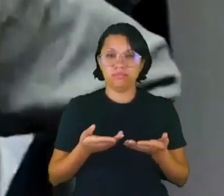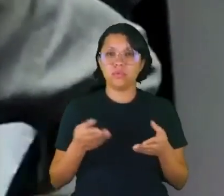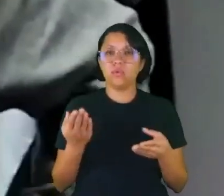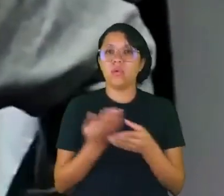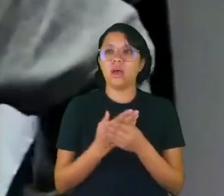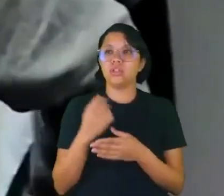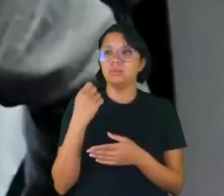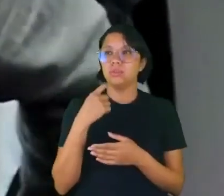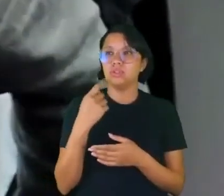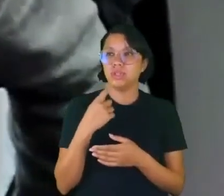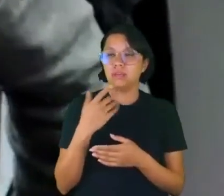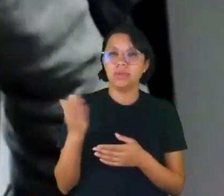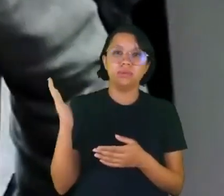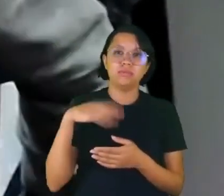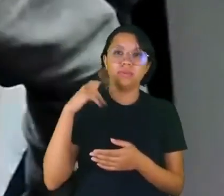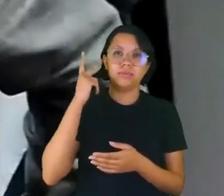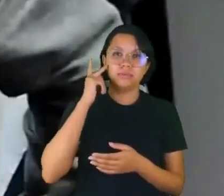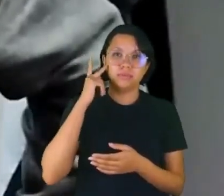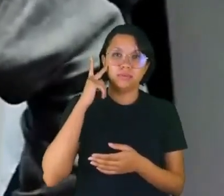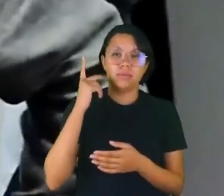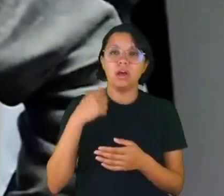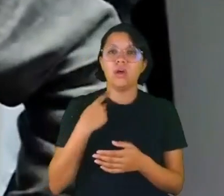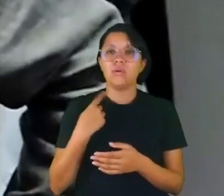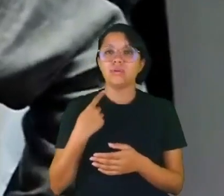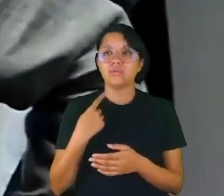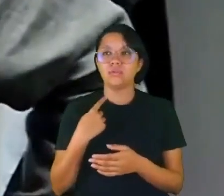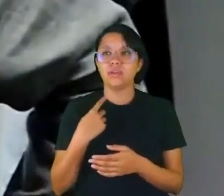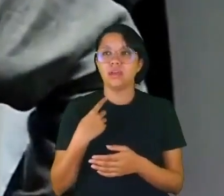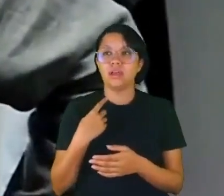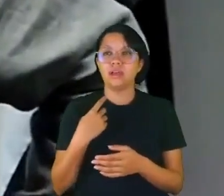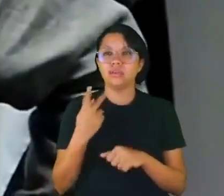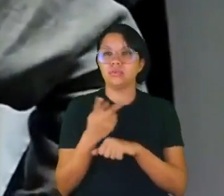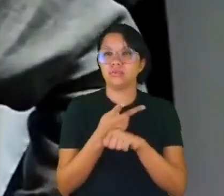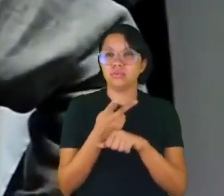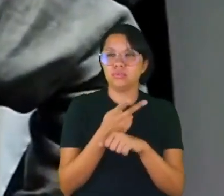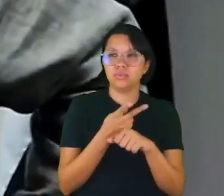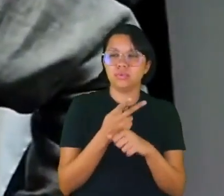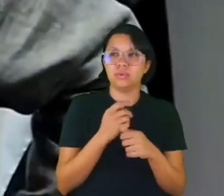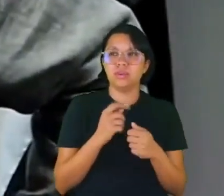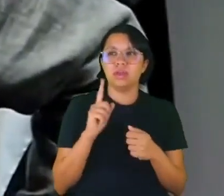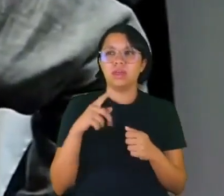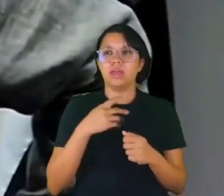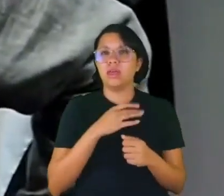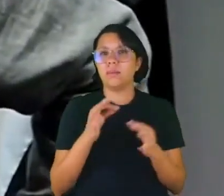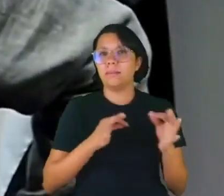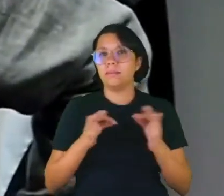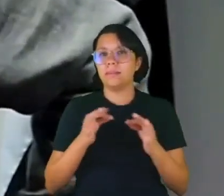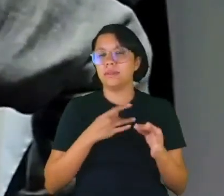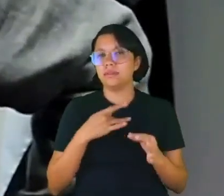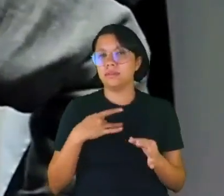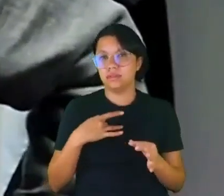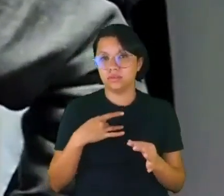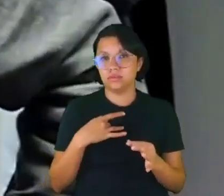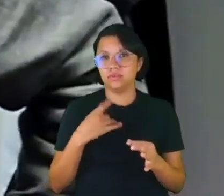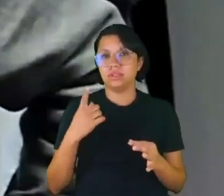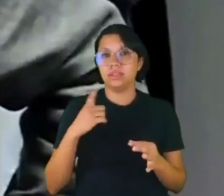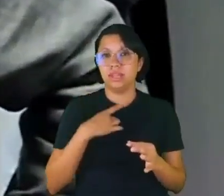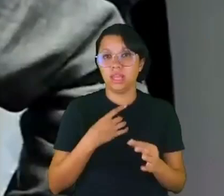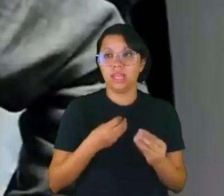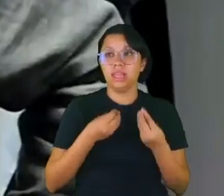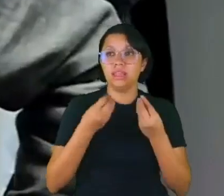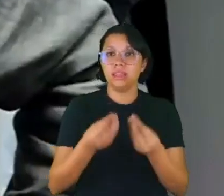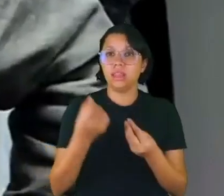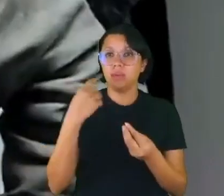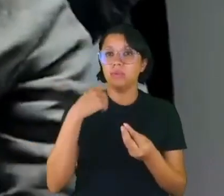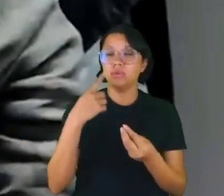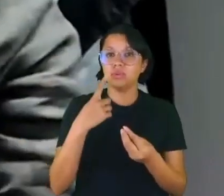A questão era assim, vem daqui de São Paulo, o advogado veio me procurar, era um plano de saúde, e falar, olha, tem que dar um medicamento